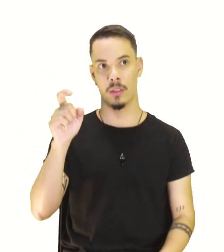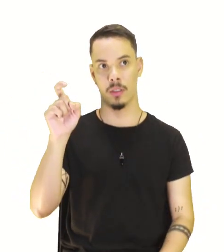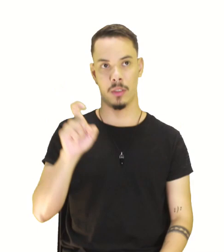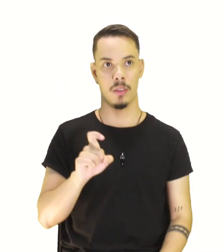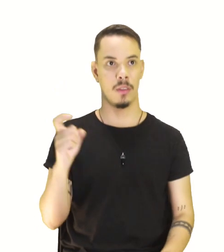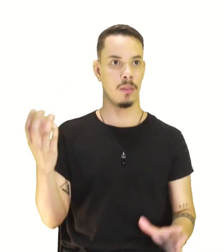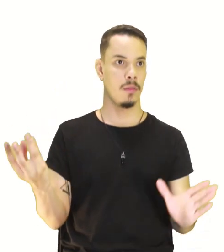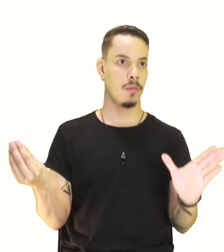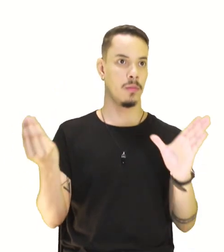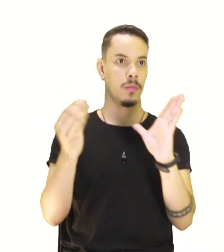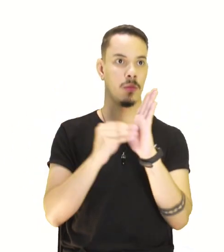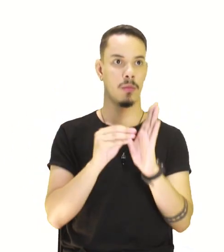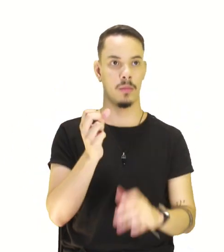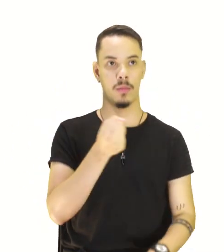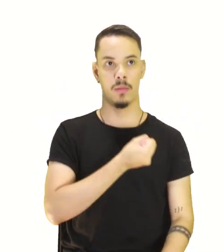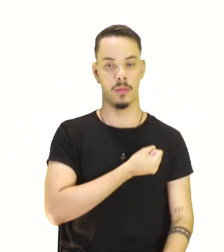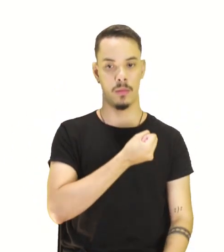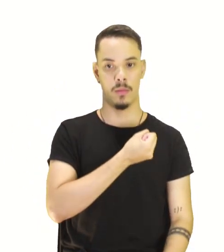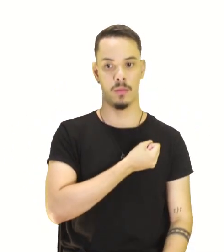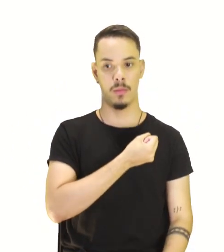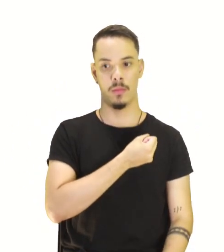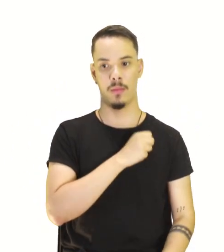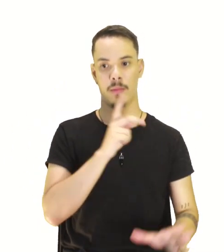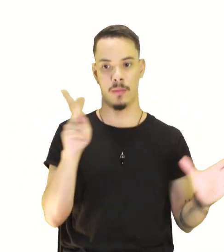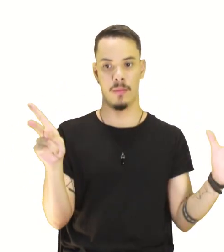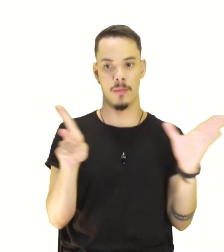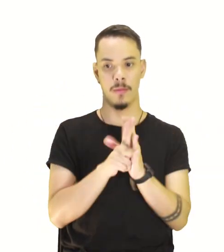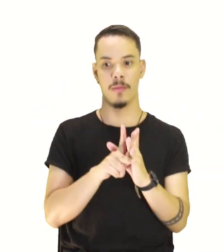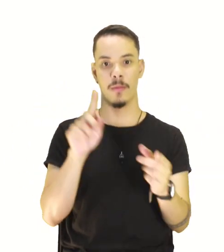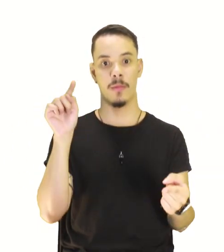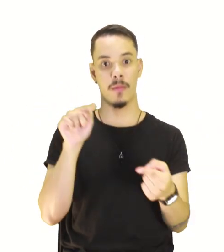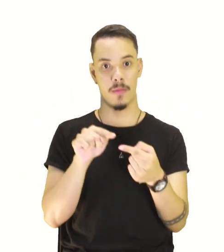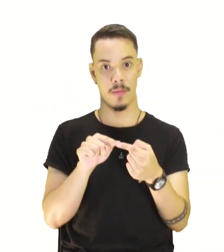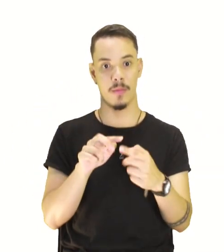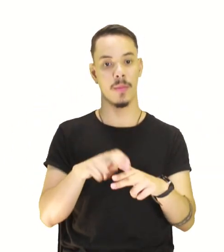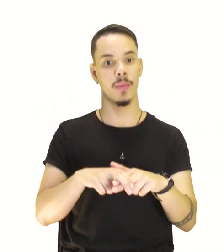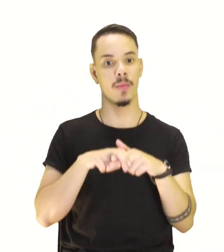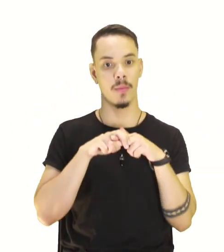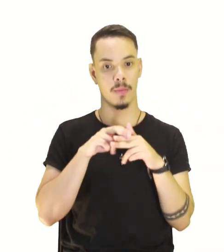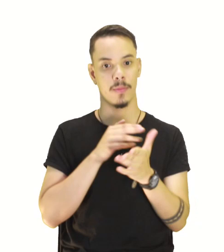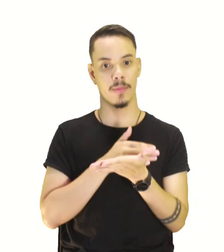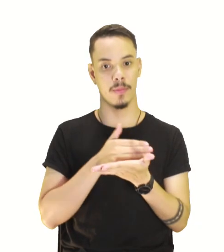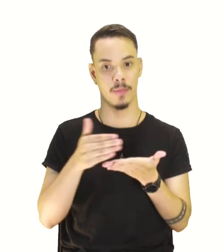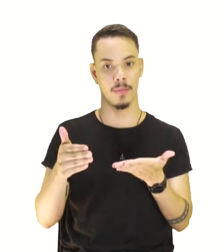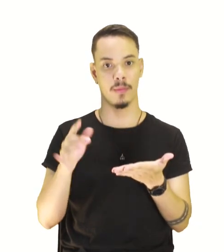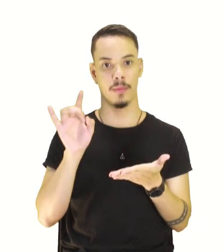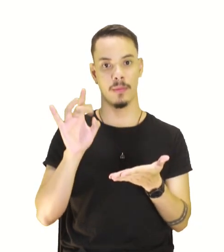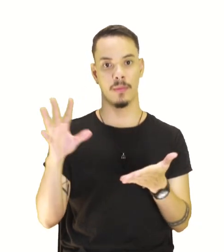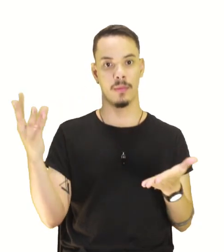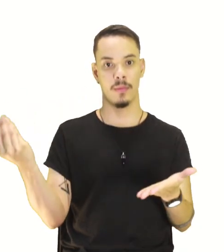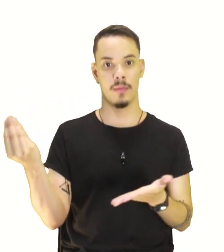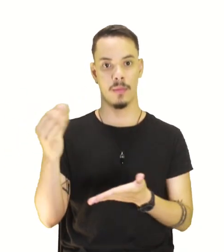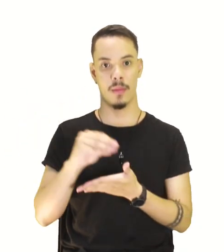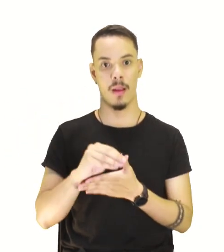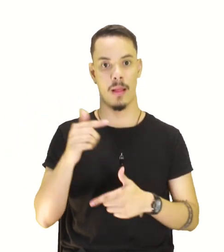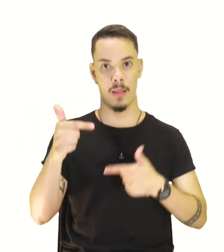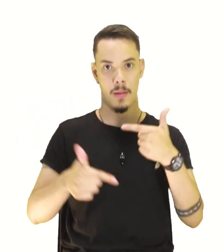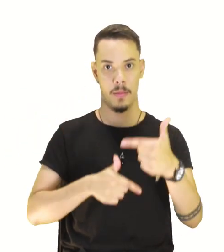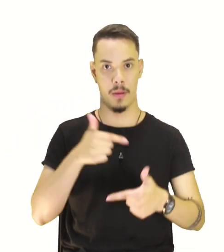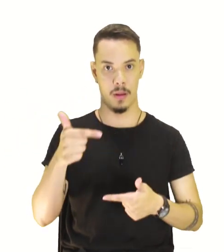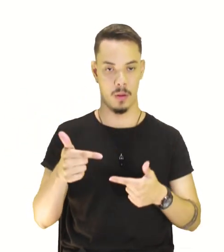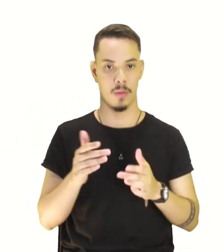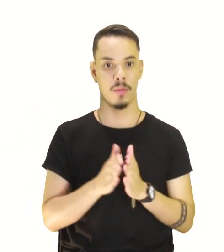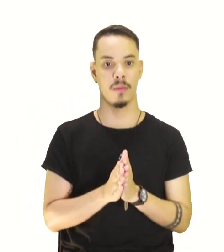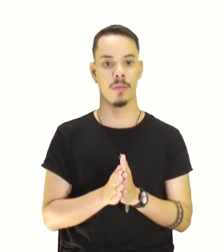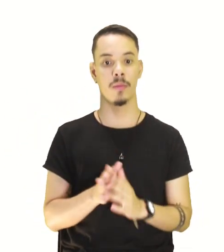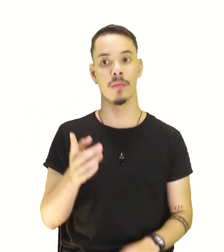o respectivo valor numérico. E a partir daí, meus amigos, é só deixar a máquina trabalhar. Vamos aos